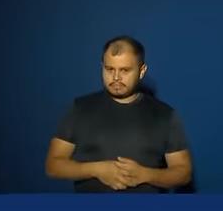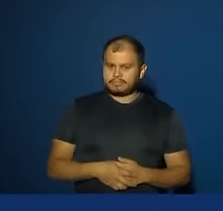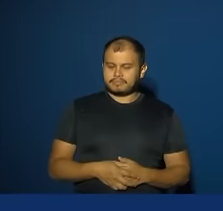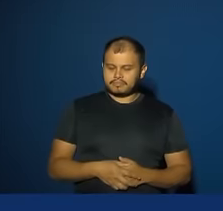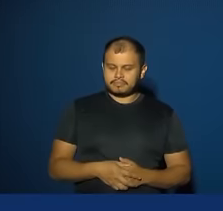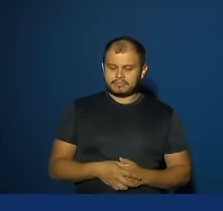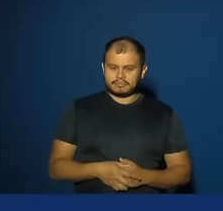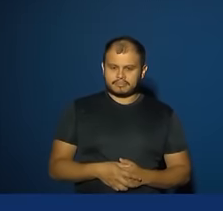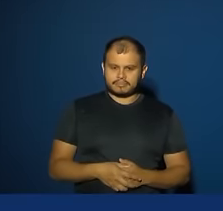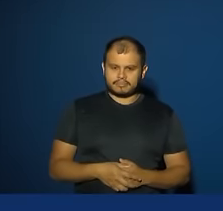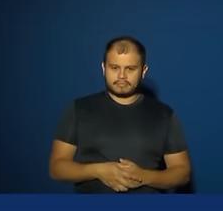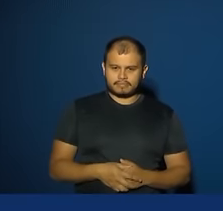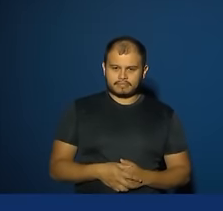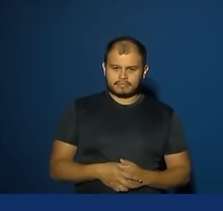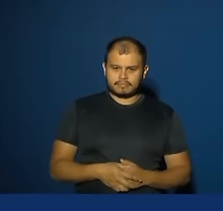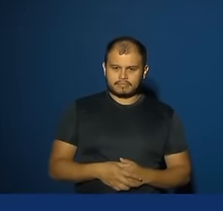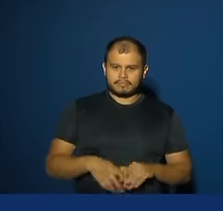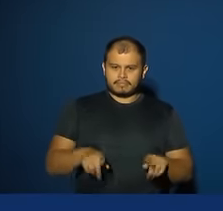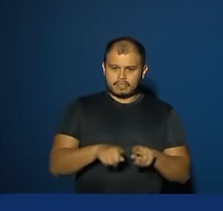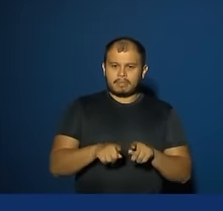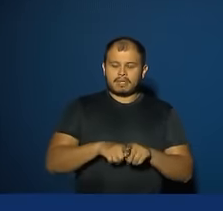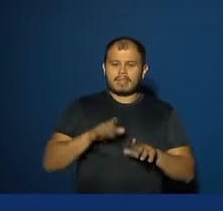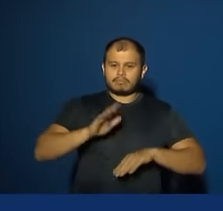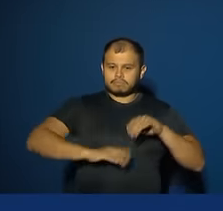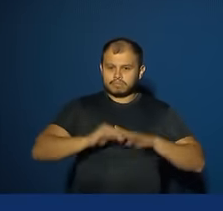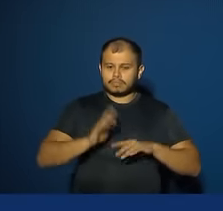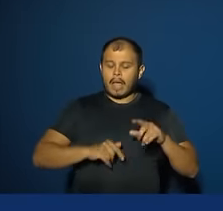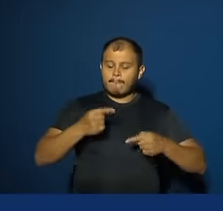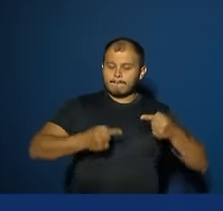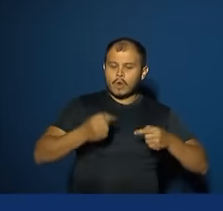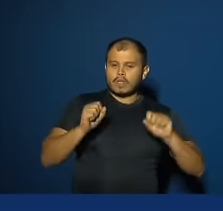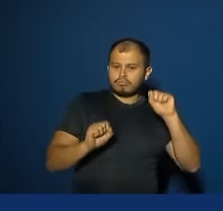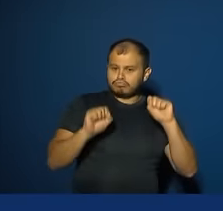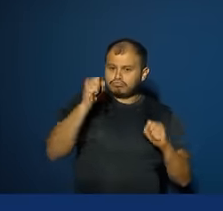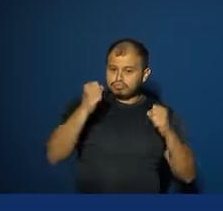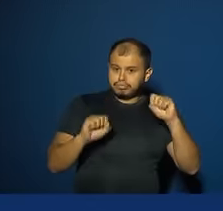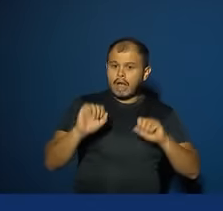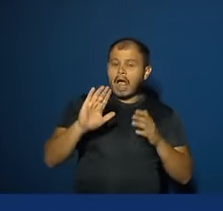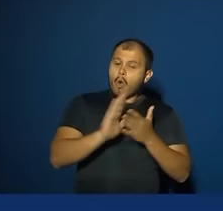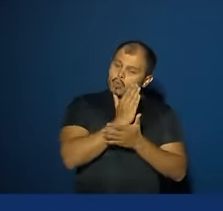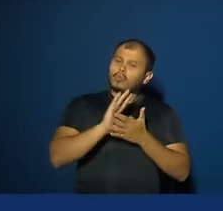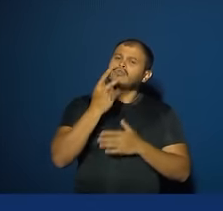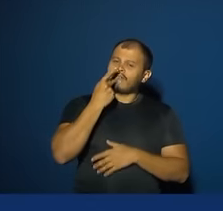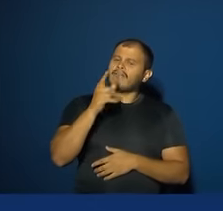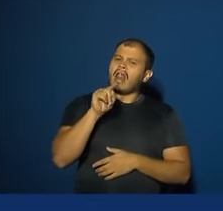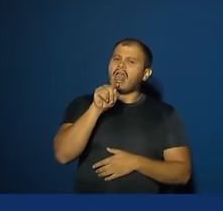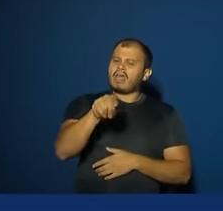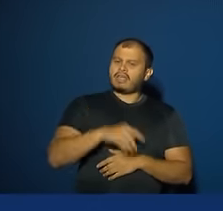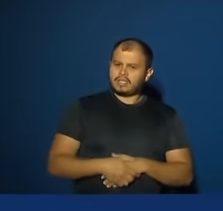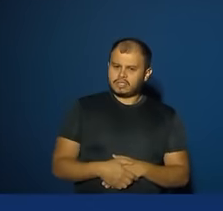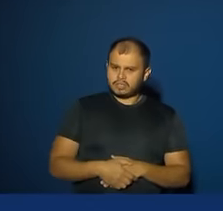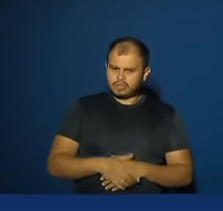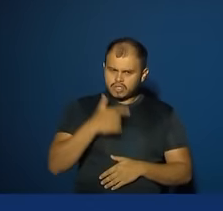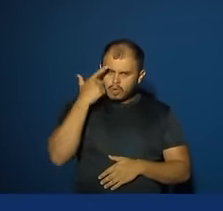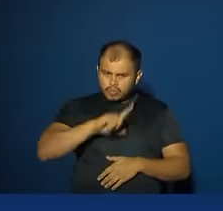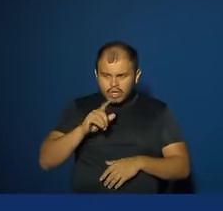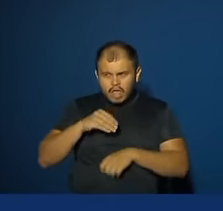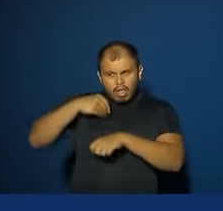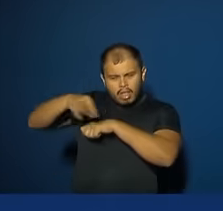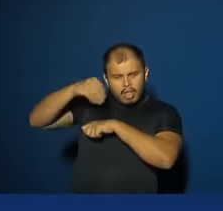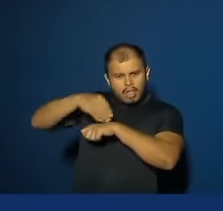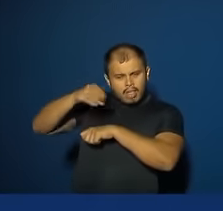existe inclusive na formulação da política Industrial alguns dos gurus são os que repetem isso você conseguiu